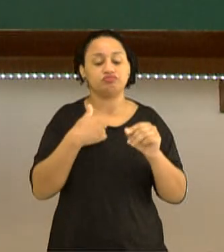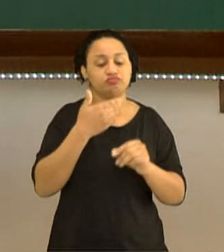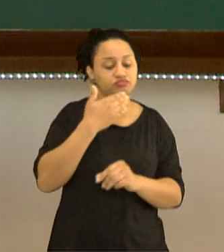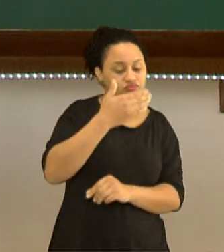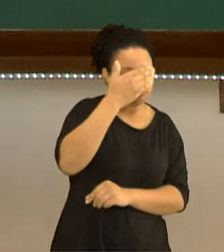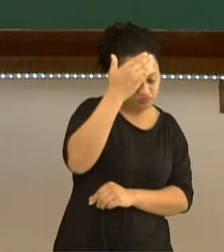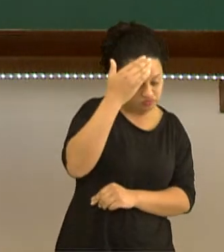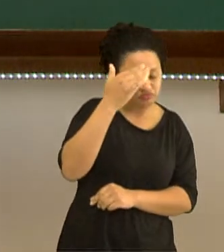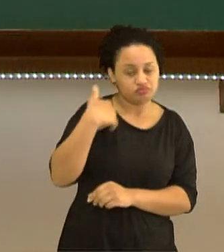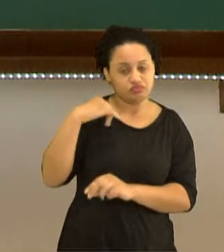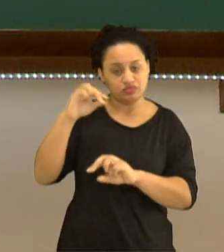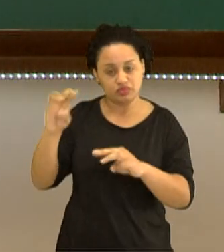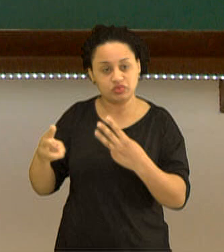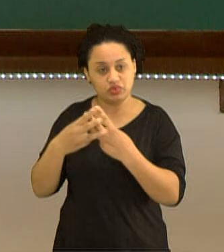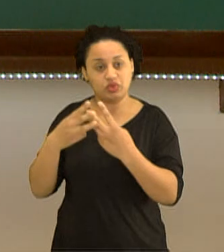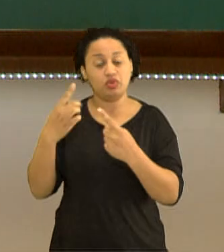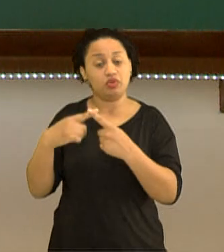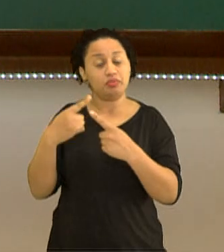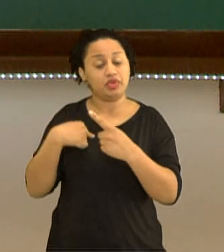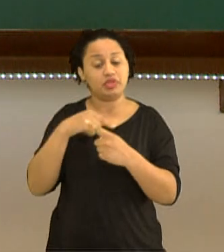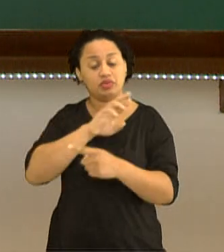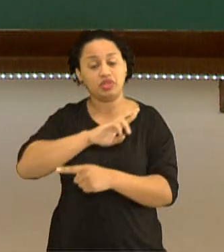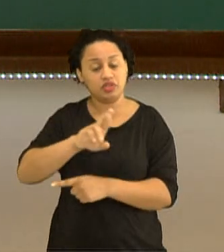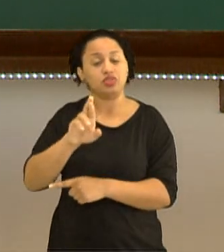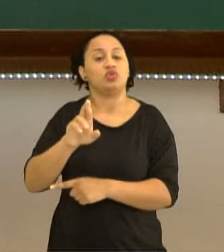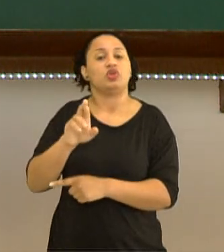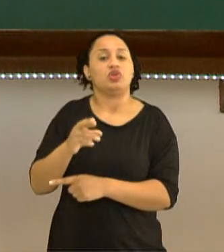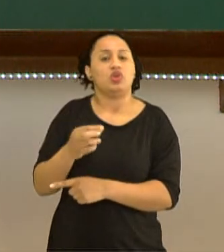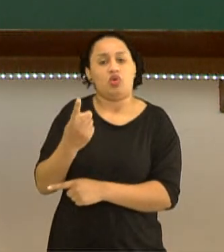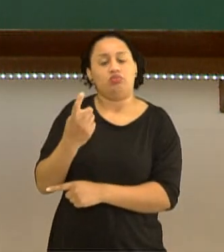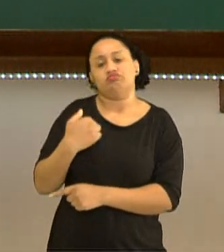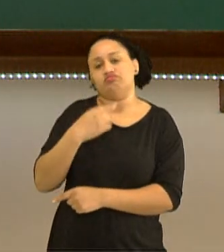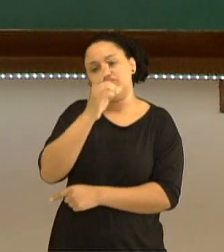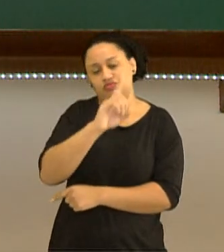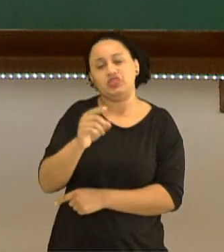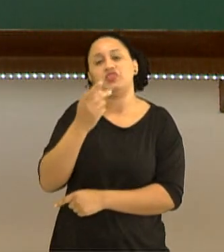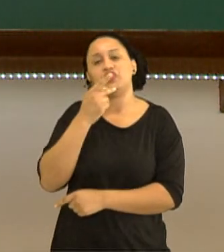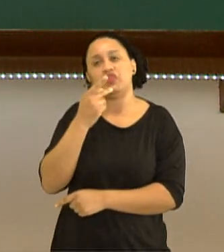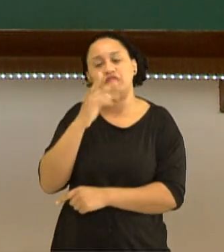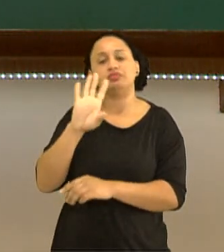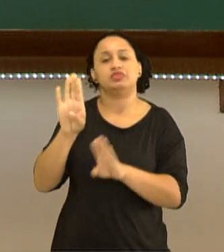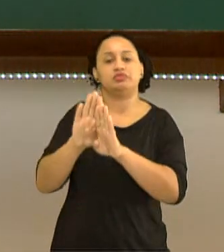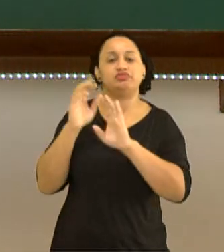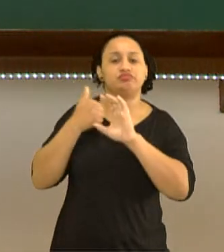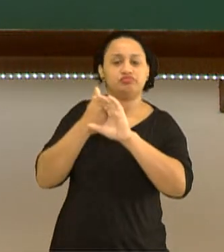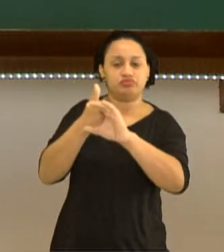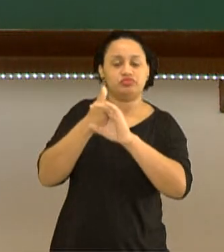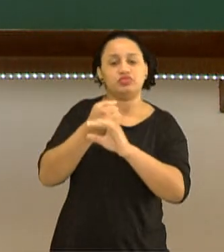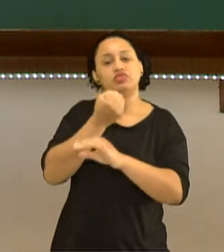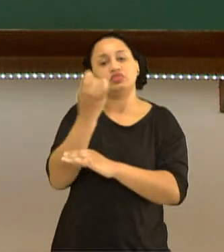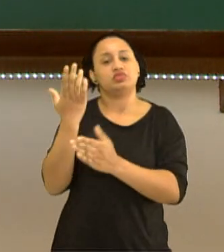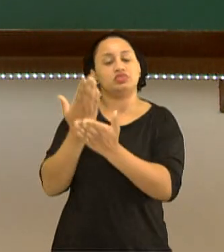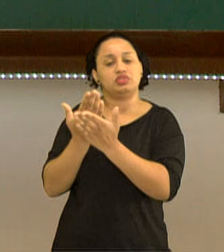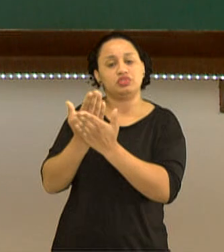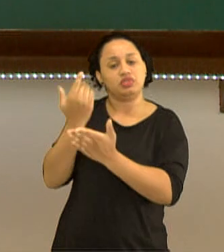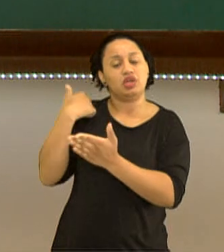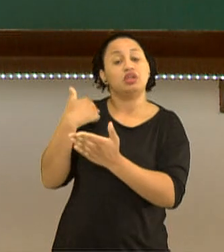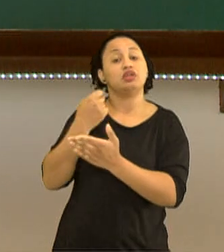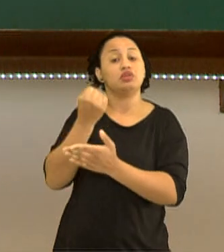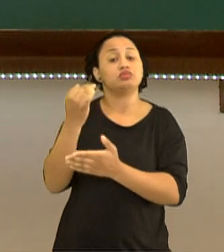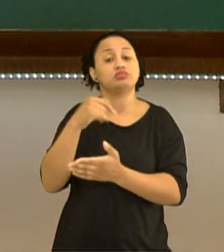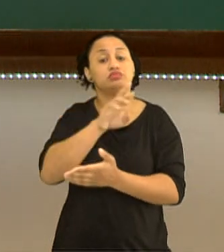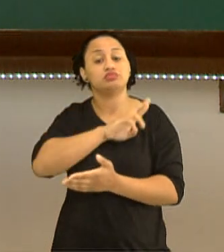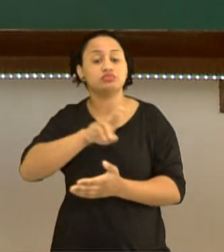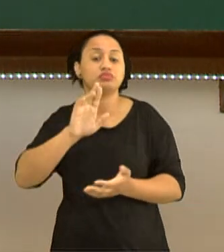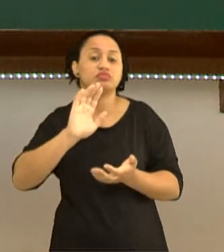porque são religiões monoteístas, já que falamos do cristianismo em aulas anteriores, de algumas religiões orientais,